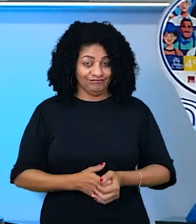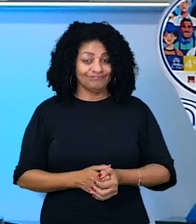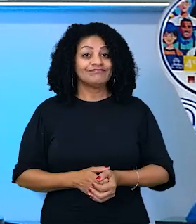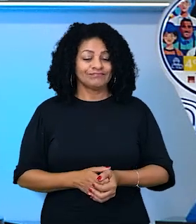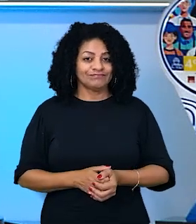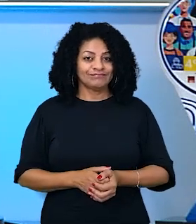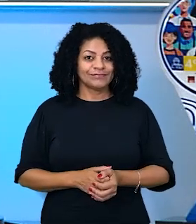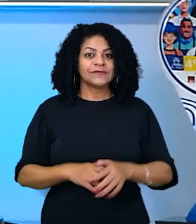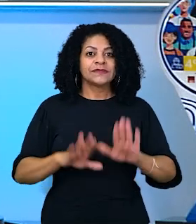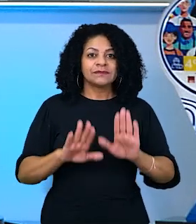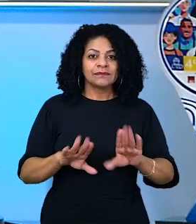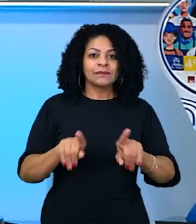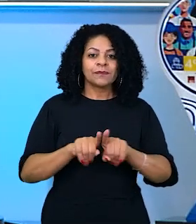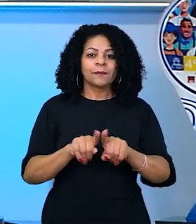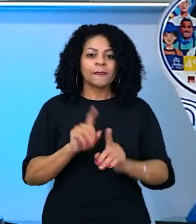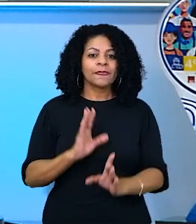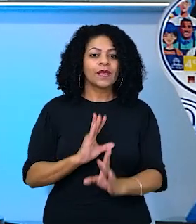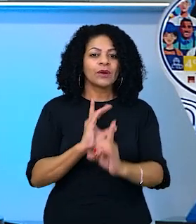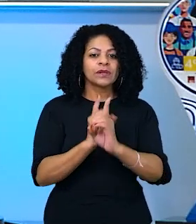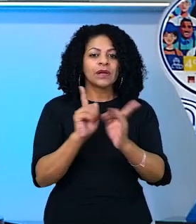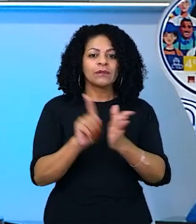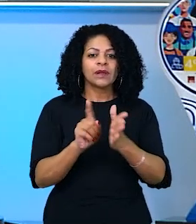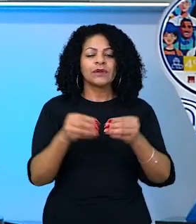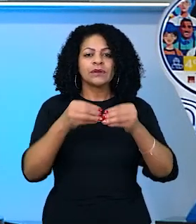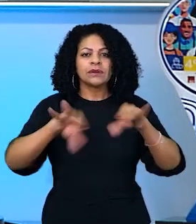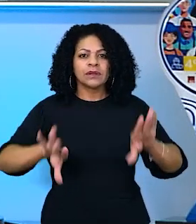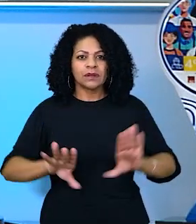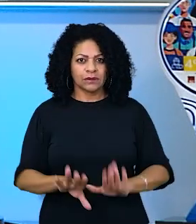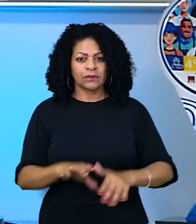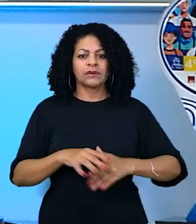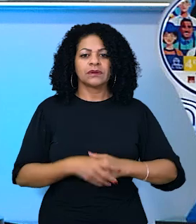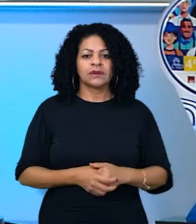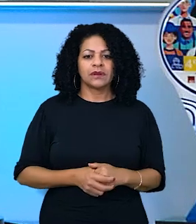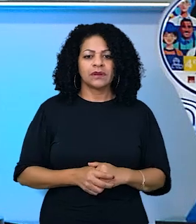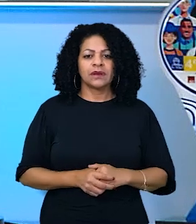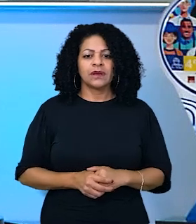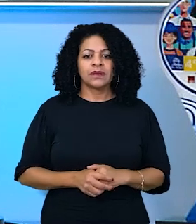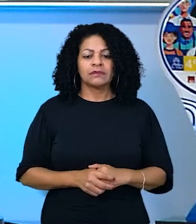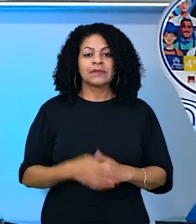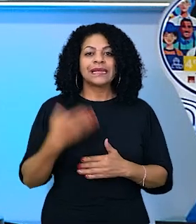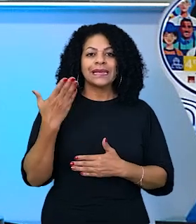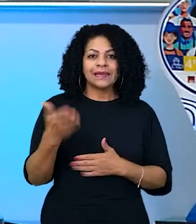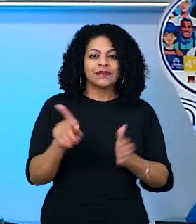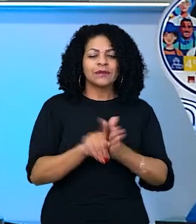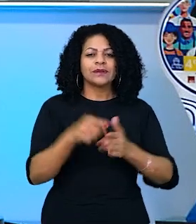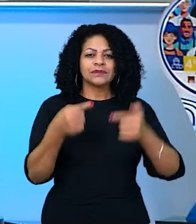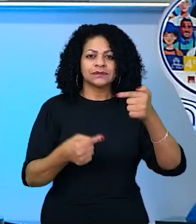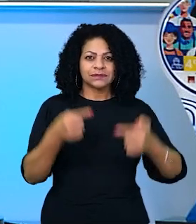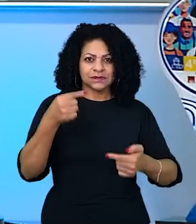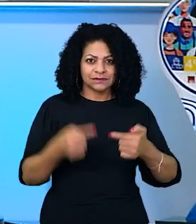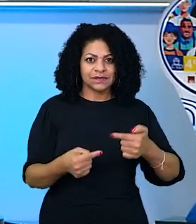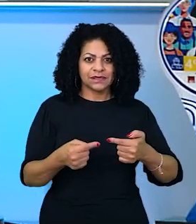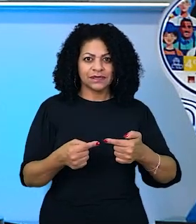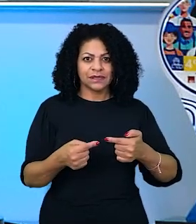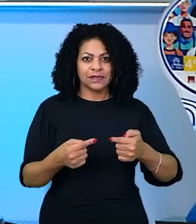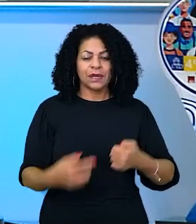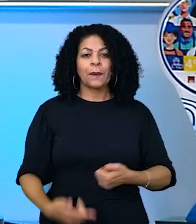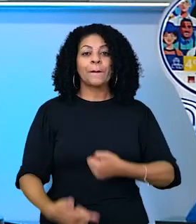São Paulo, você encontrar um trânsito com pessoas na garupa. Então, esse debate demonstrou que o